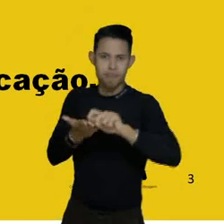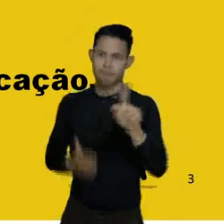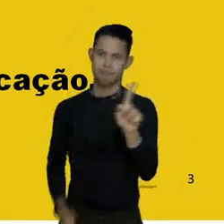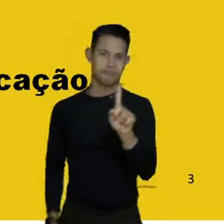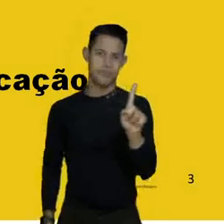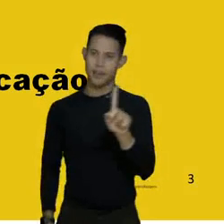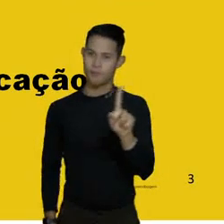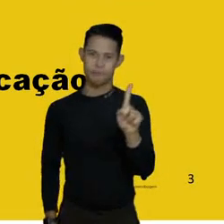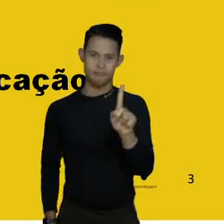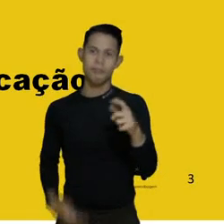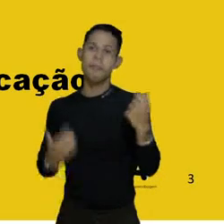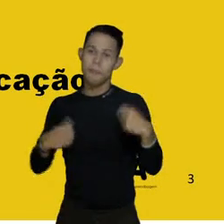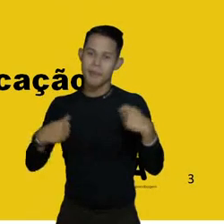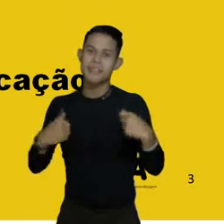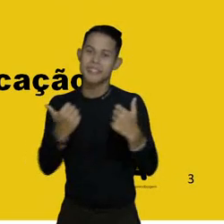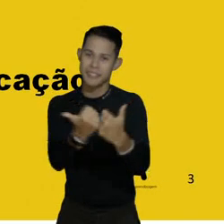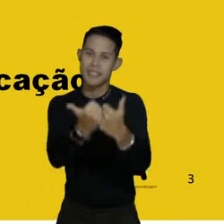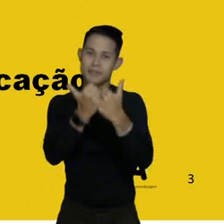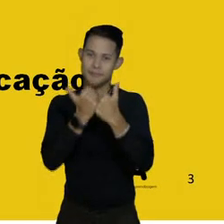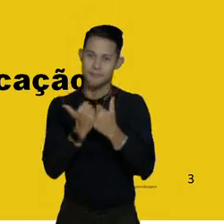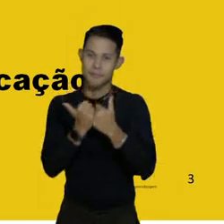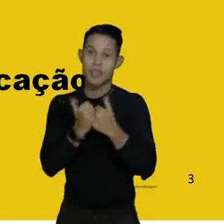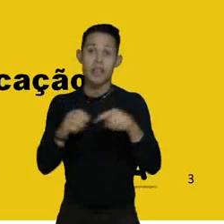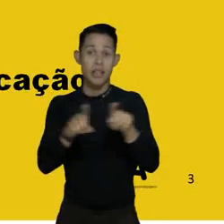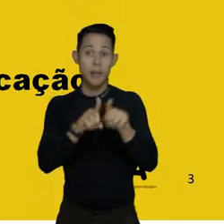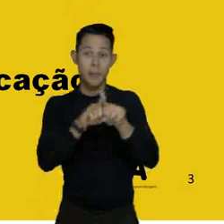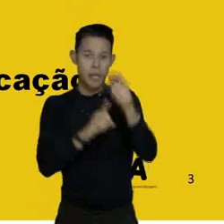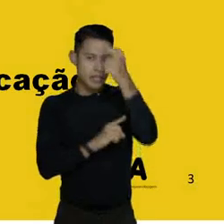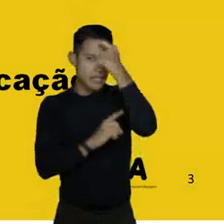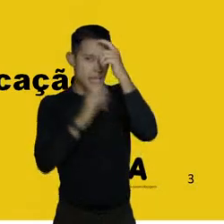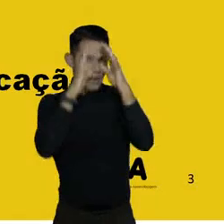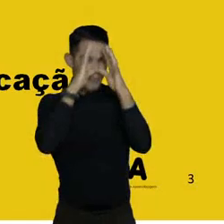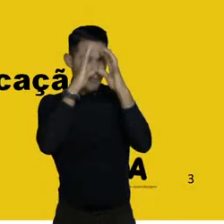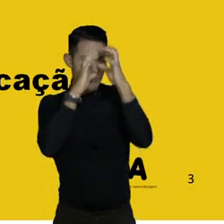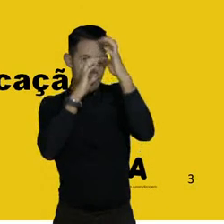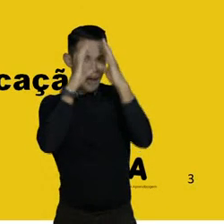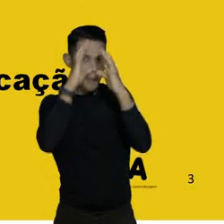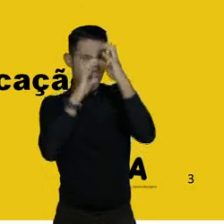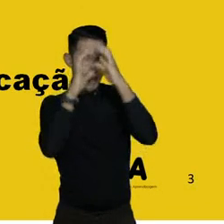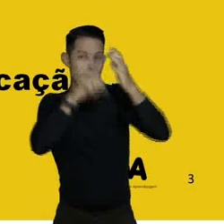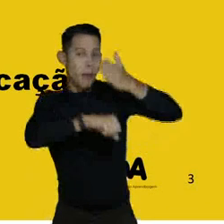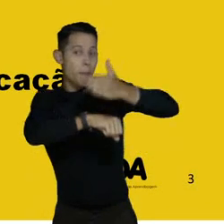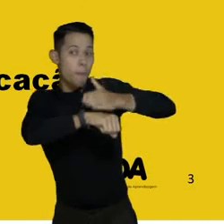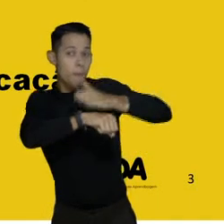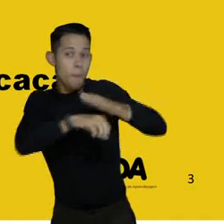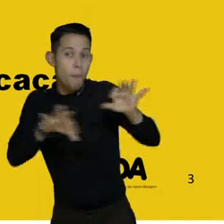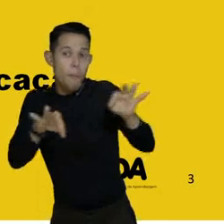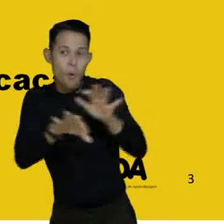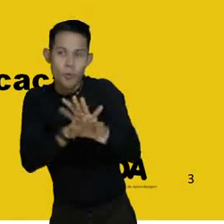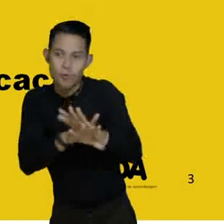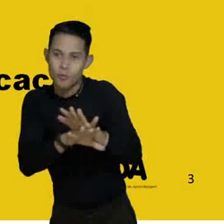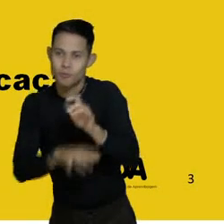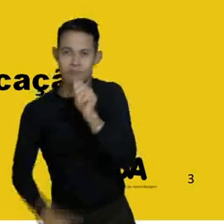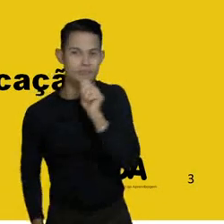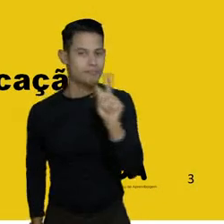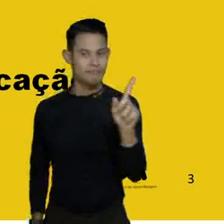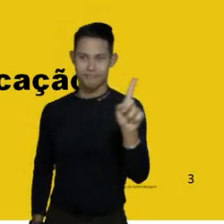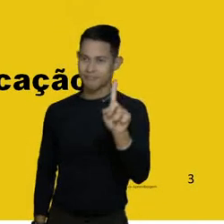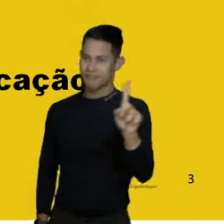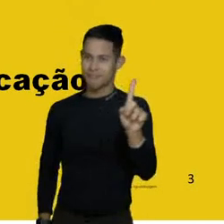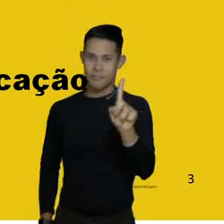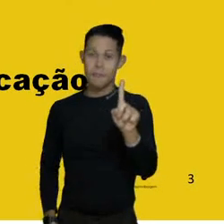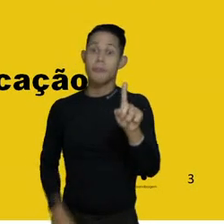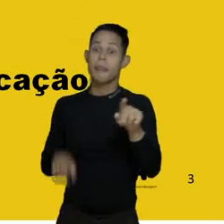estão preparados para essa atividade de leitura escrita e aprender a ler a gente sabe que a gente precisa de